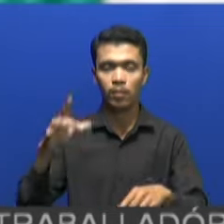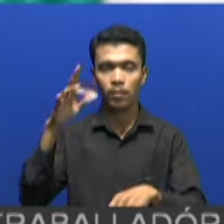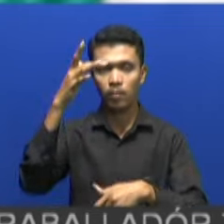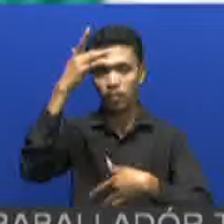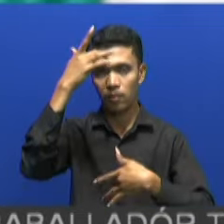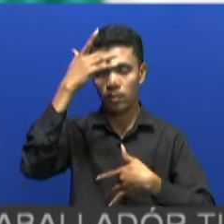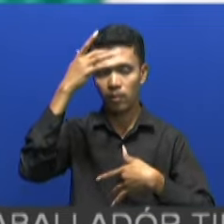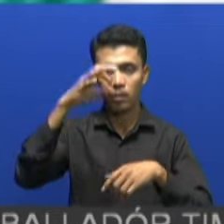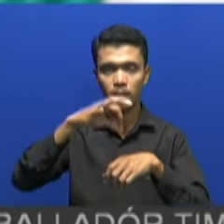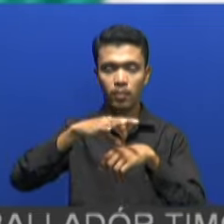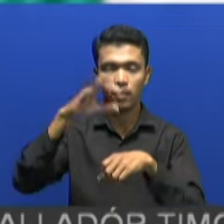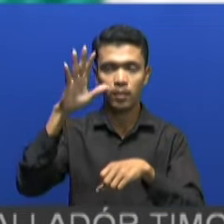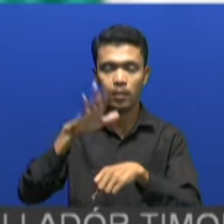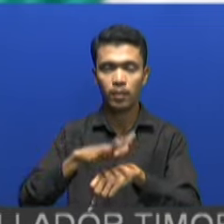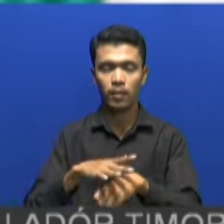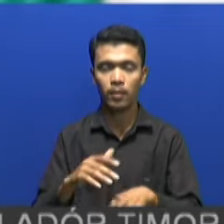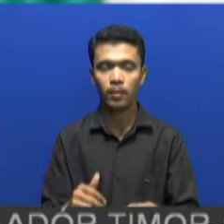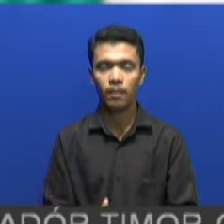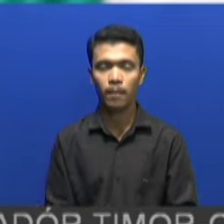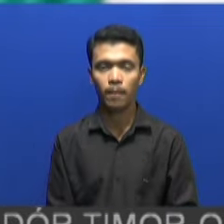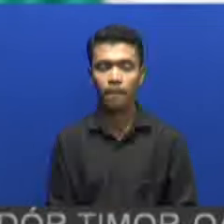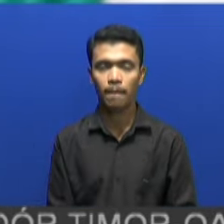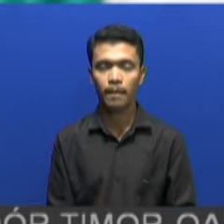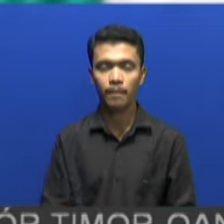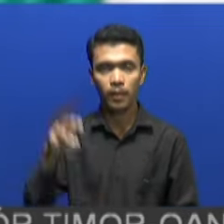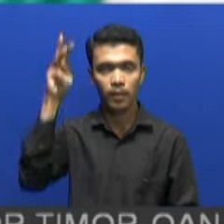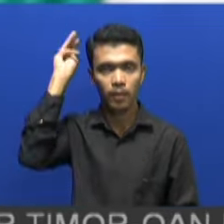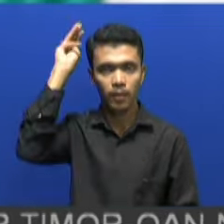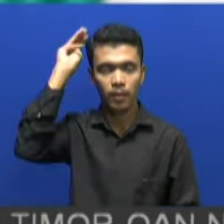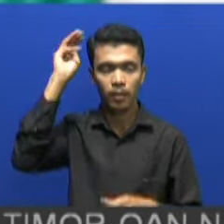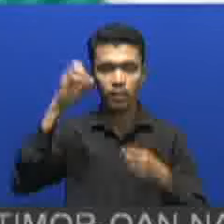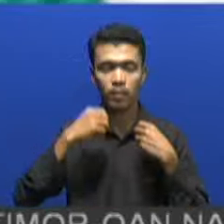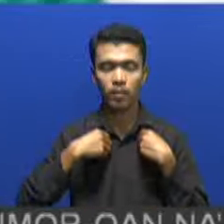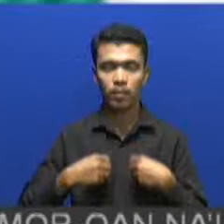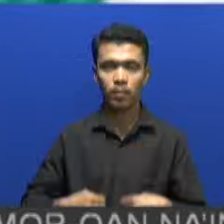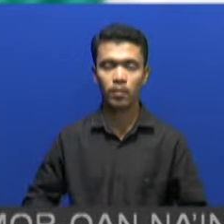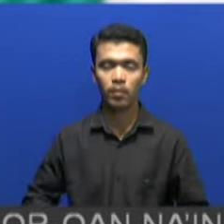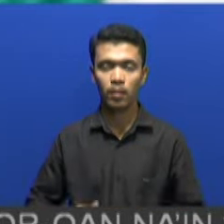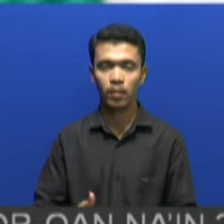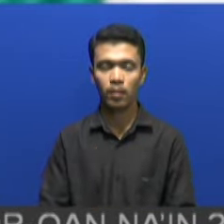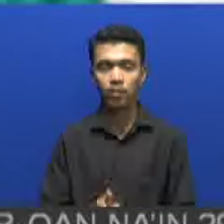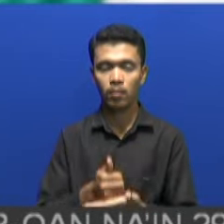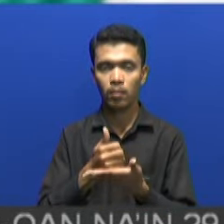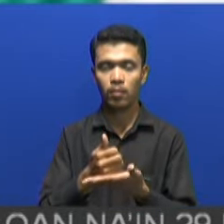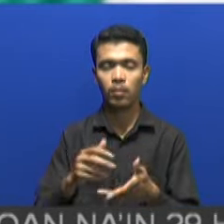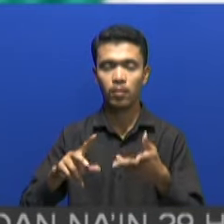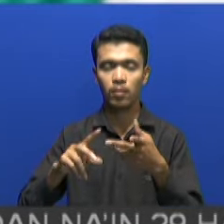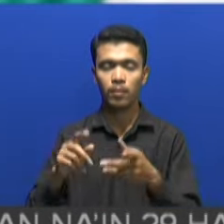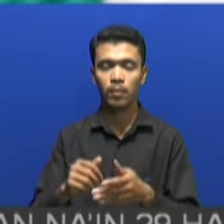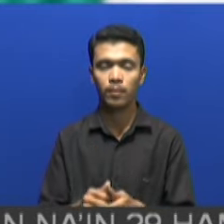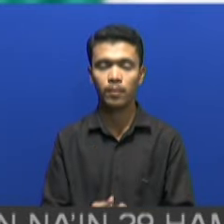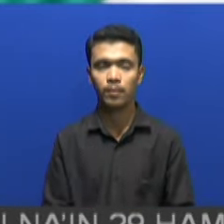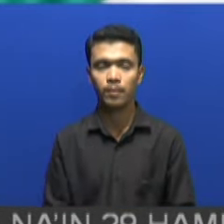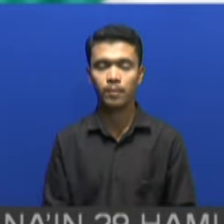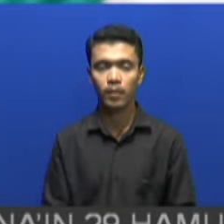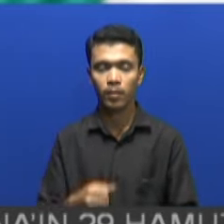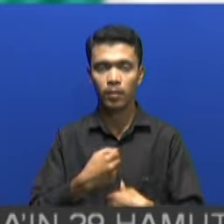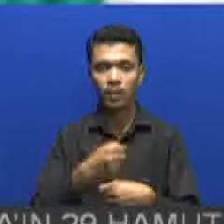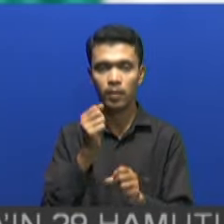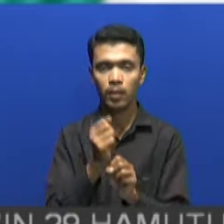Atau rekomenda ba Ministério Saúde atu esforço na fatin orçamento apoio parceiro de dia atu halo plano